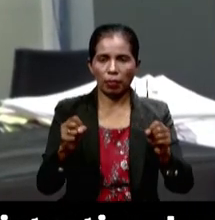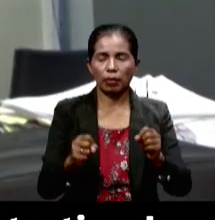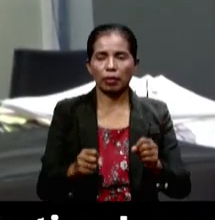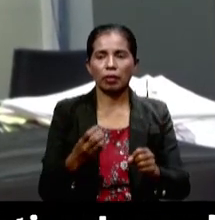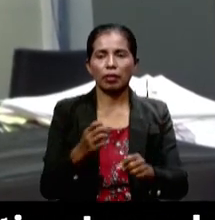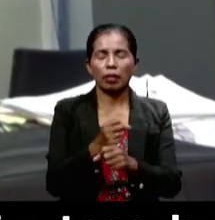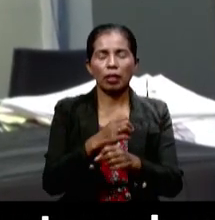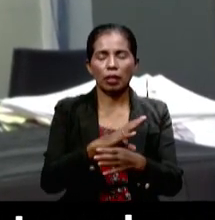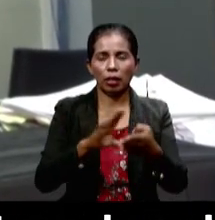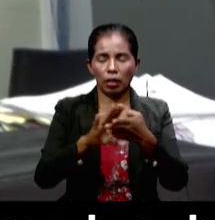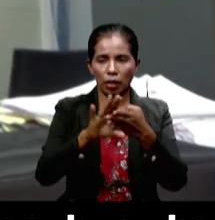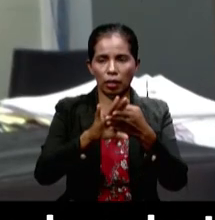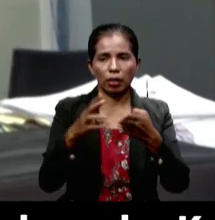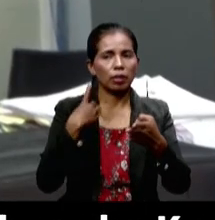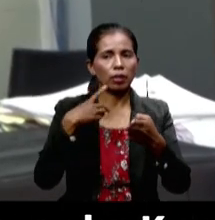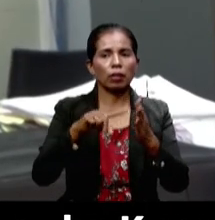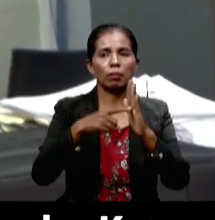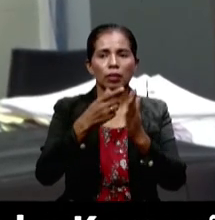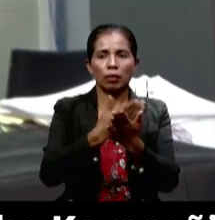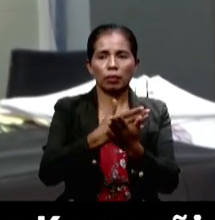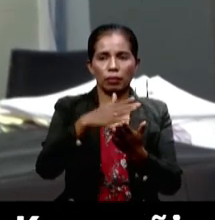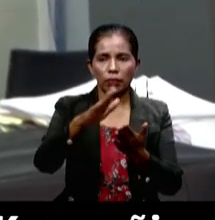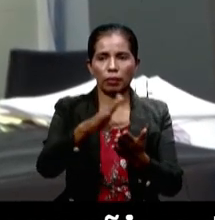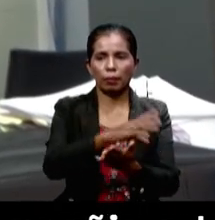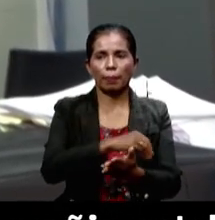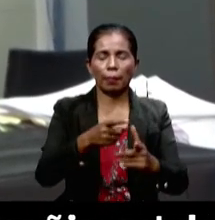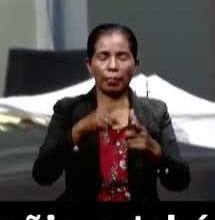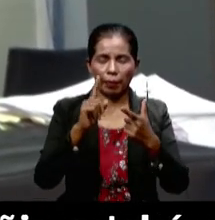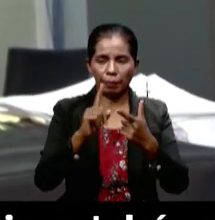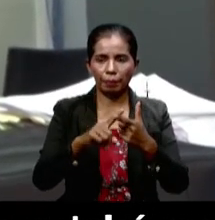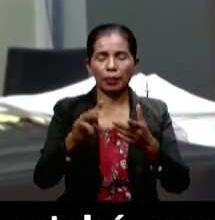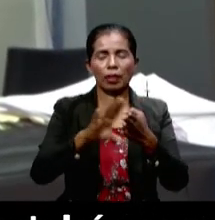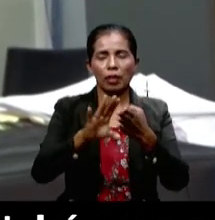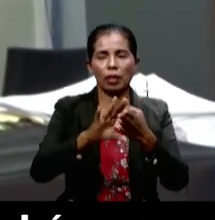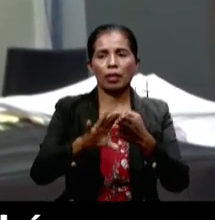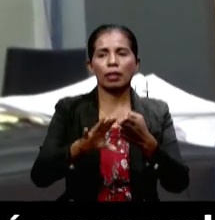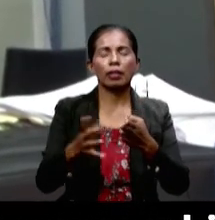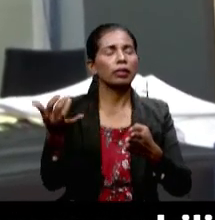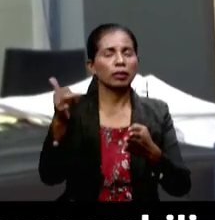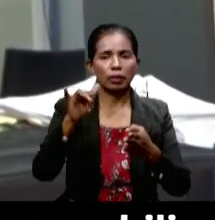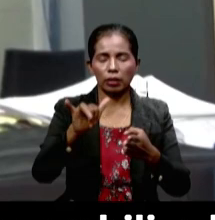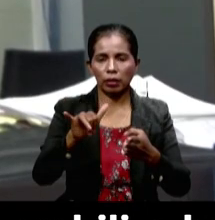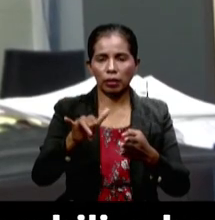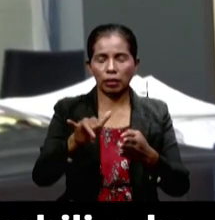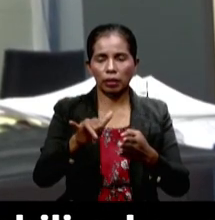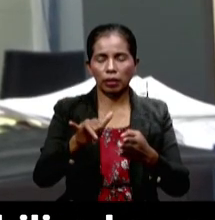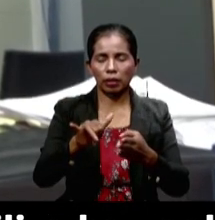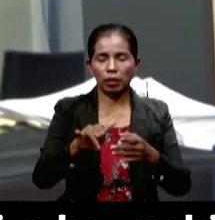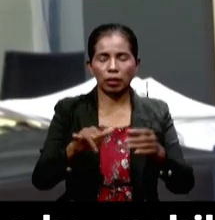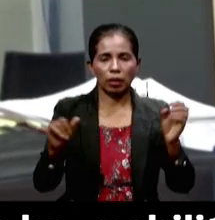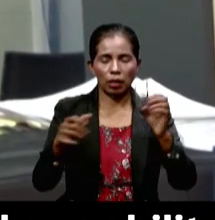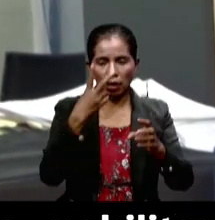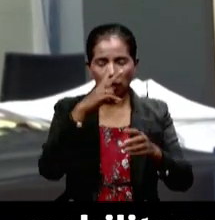carta notificação está começa a falar ona, está começa a falar, quando carta notificação ele mesmo que se ela